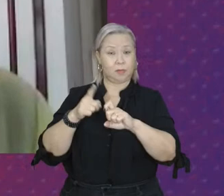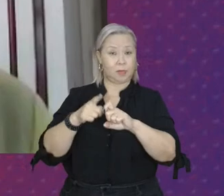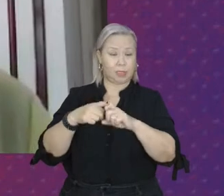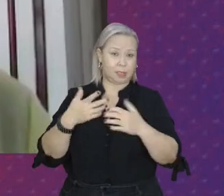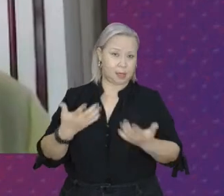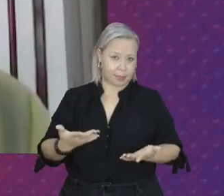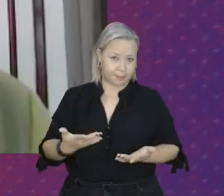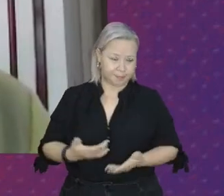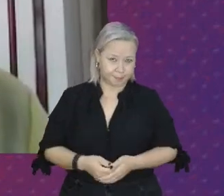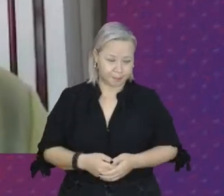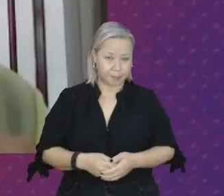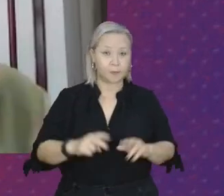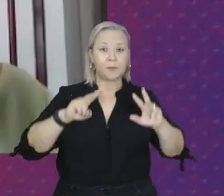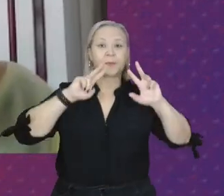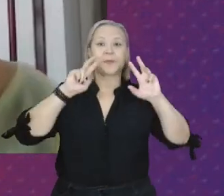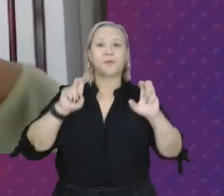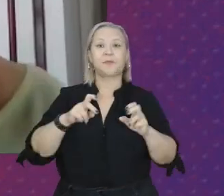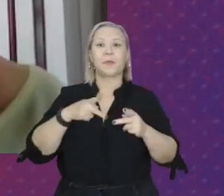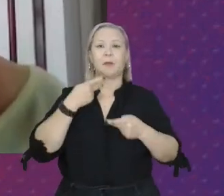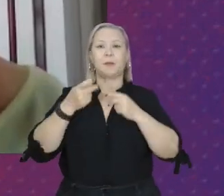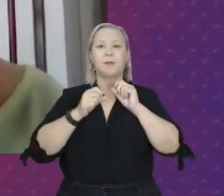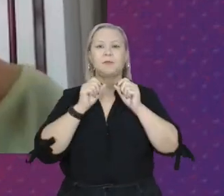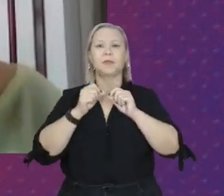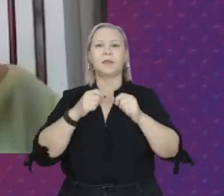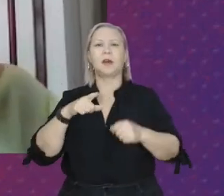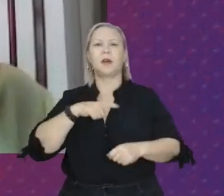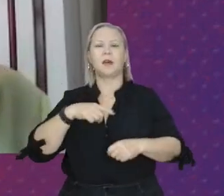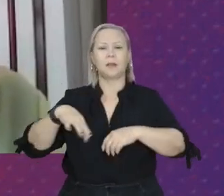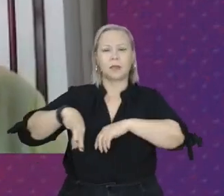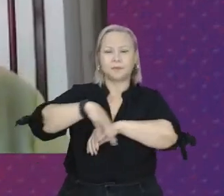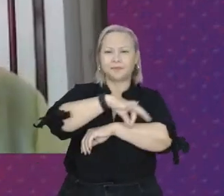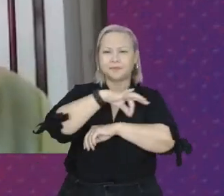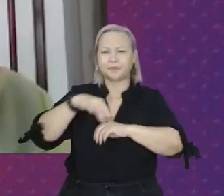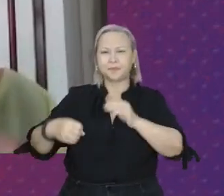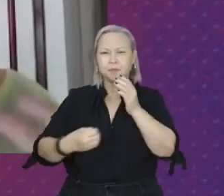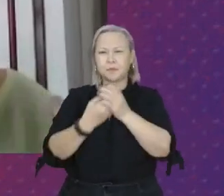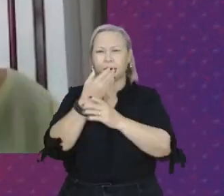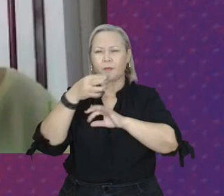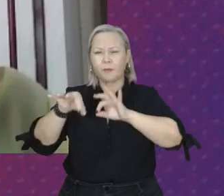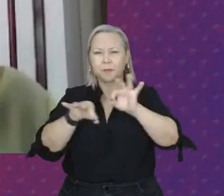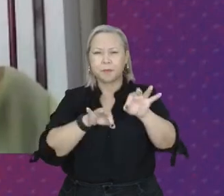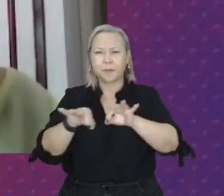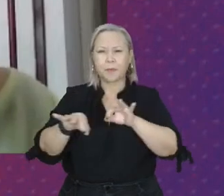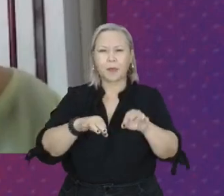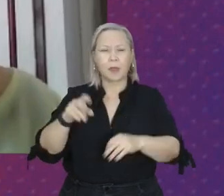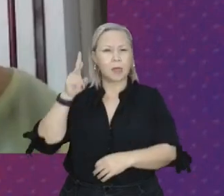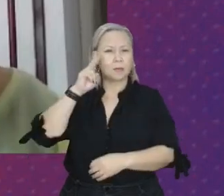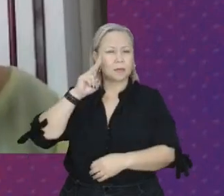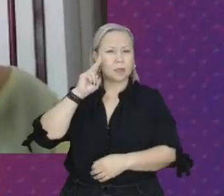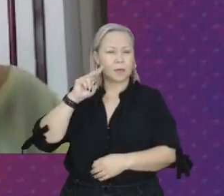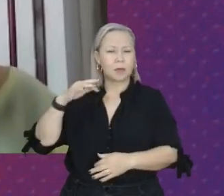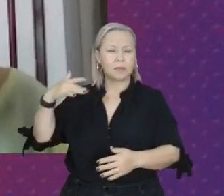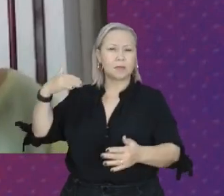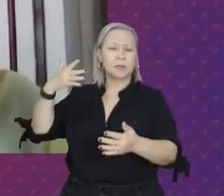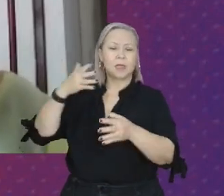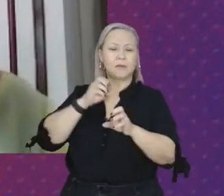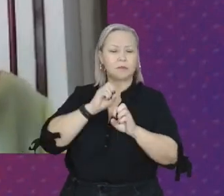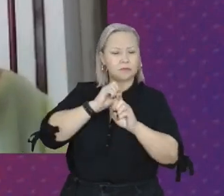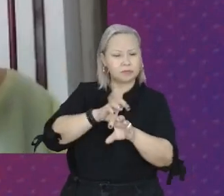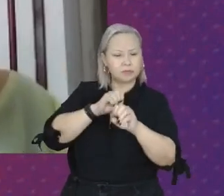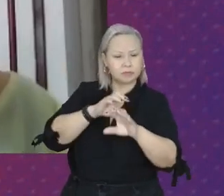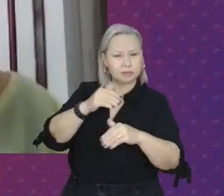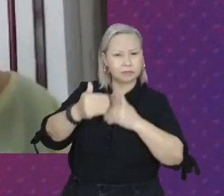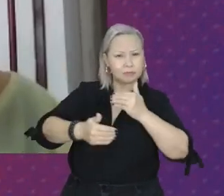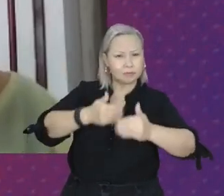vamos dizer assim, uma arquitetura da memória, né? Porque vão passando de geração em